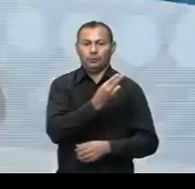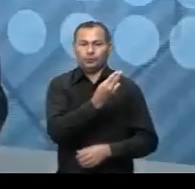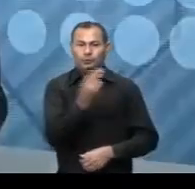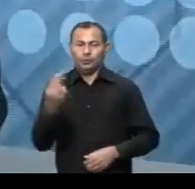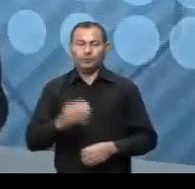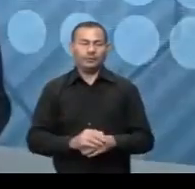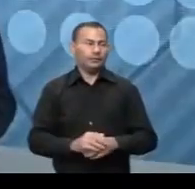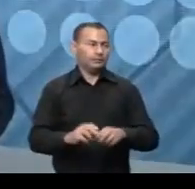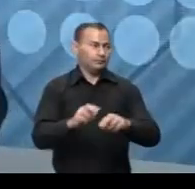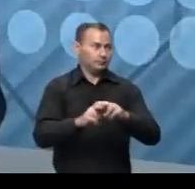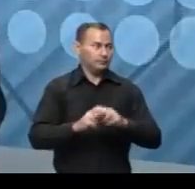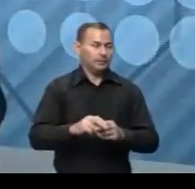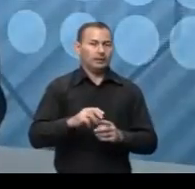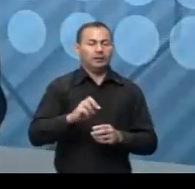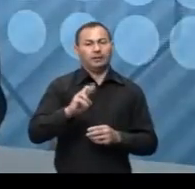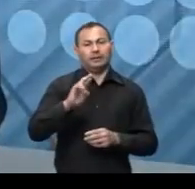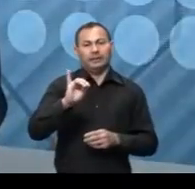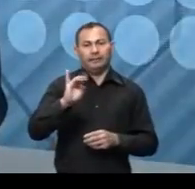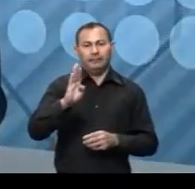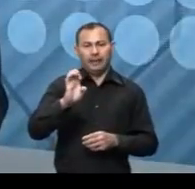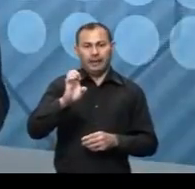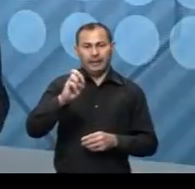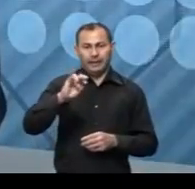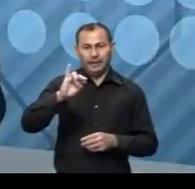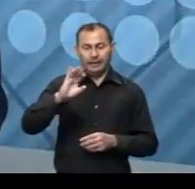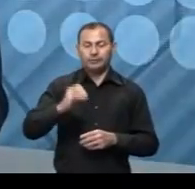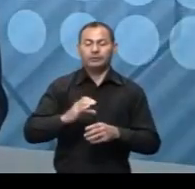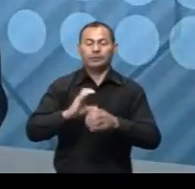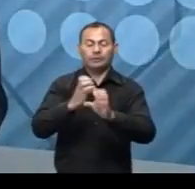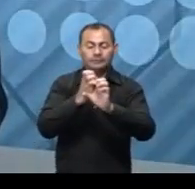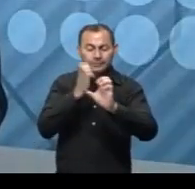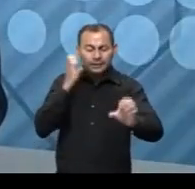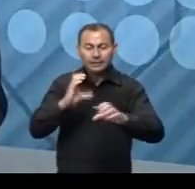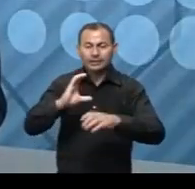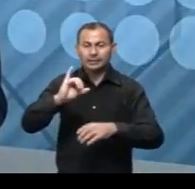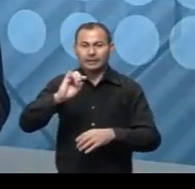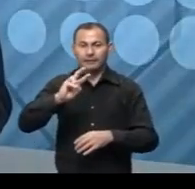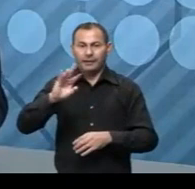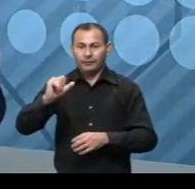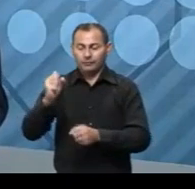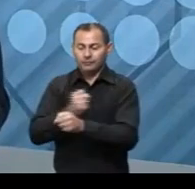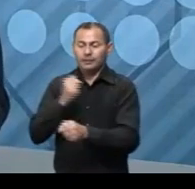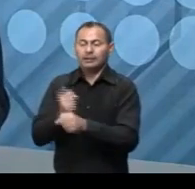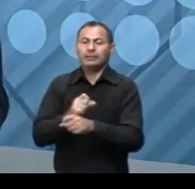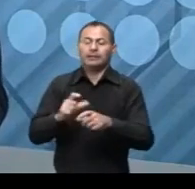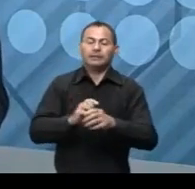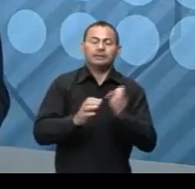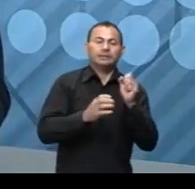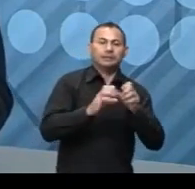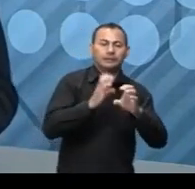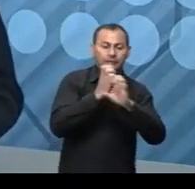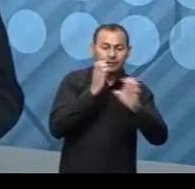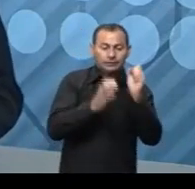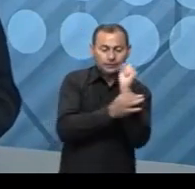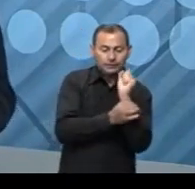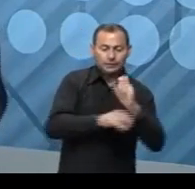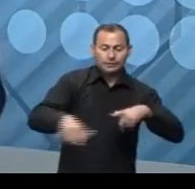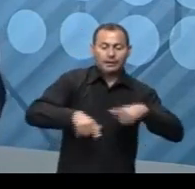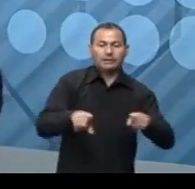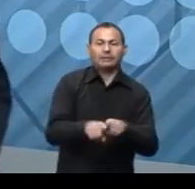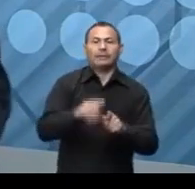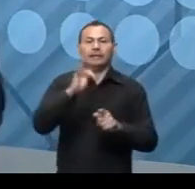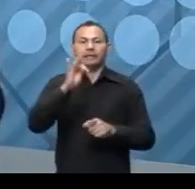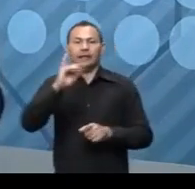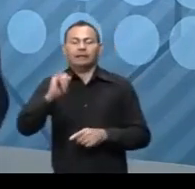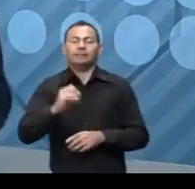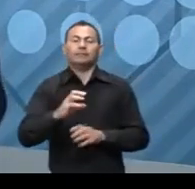Arthur Ribeiro Torrecilhas, sou engenheiro civil, engenheiro de segurança do trabalho e perito. Bom,